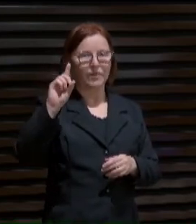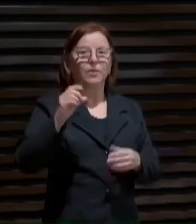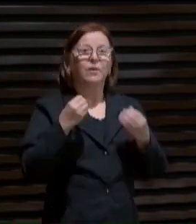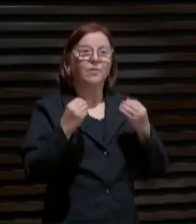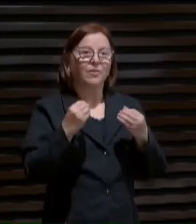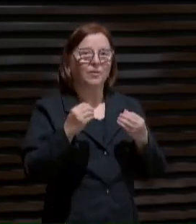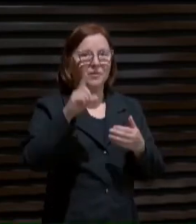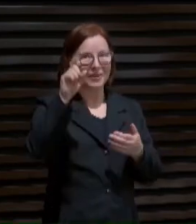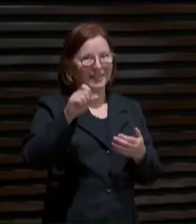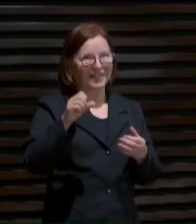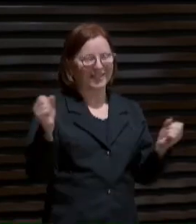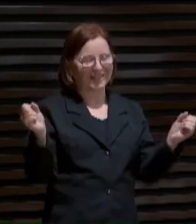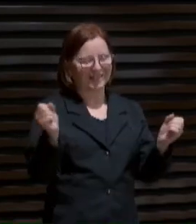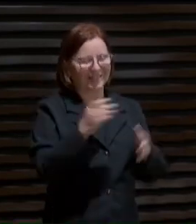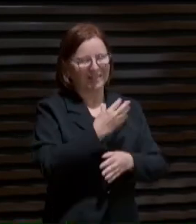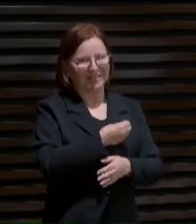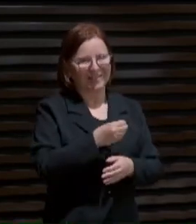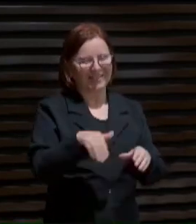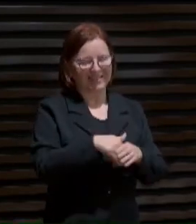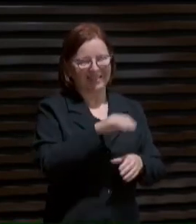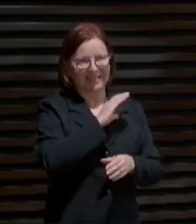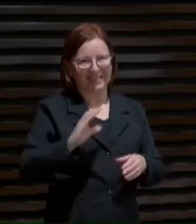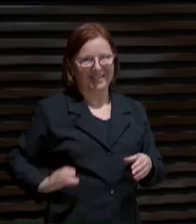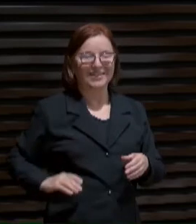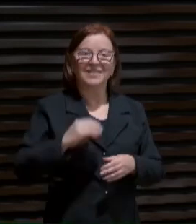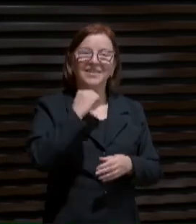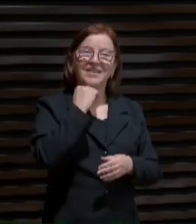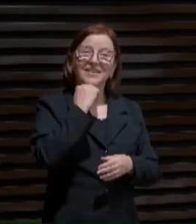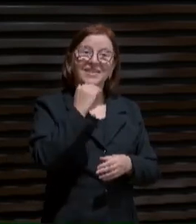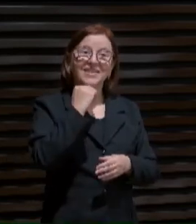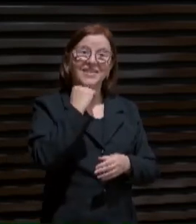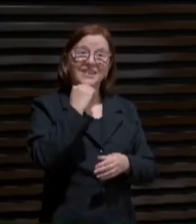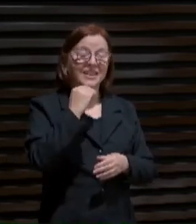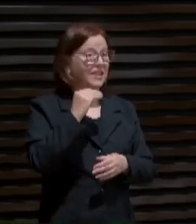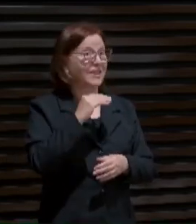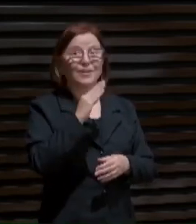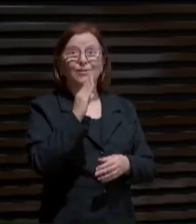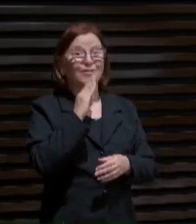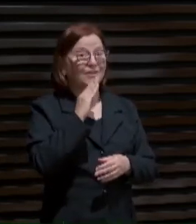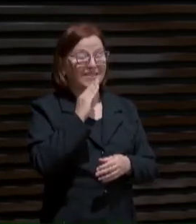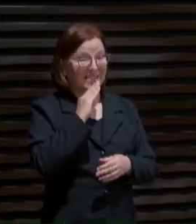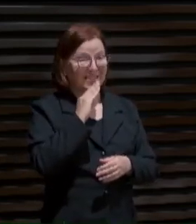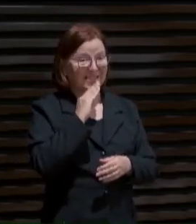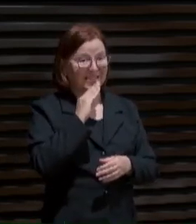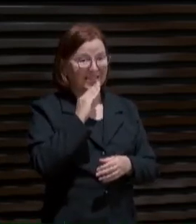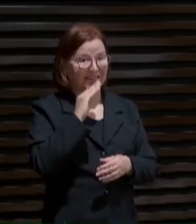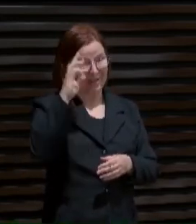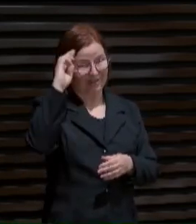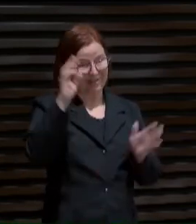ninguém ninguém pode que não conhece ao Senhor Jesus pode orar o Pai Nosso de